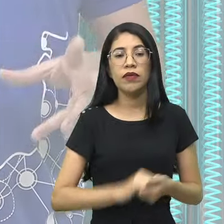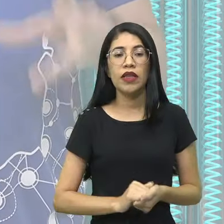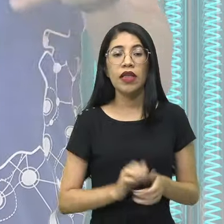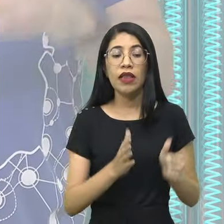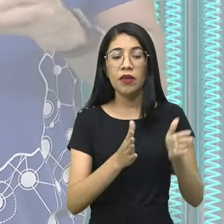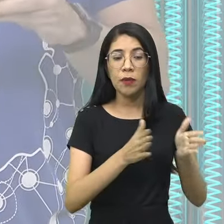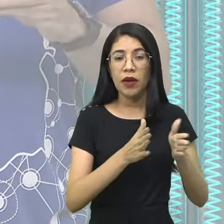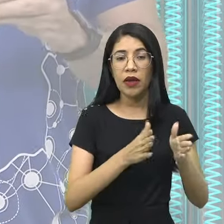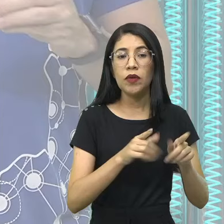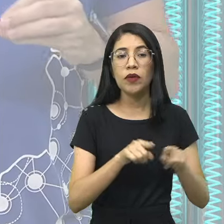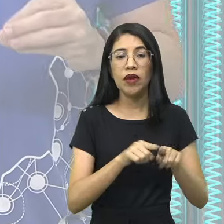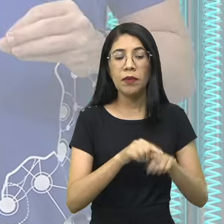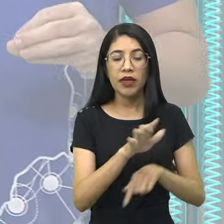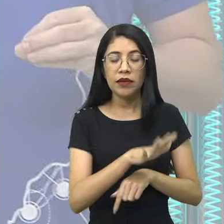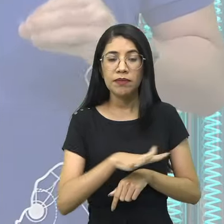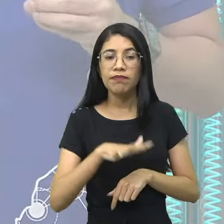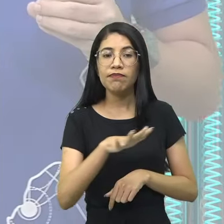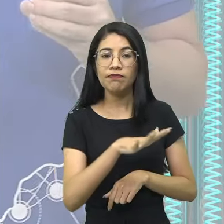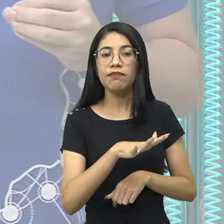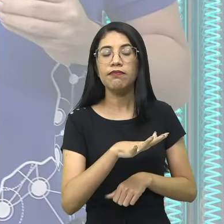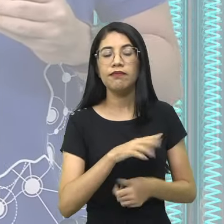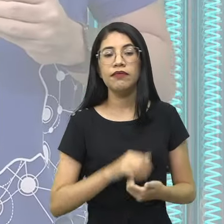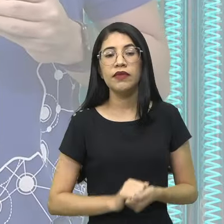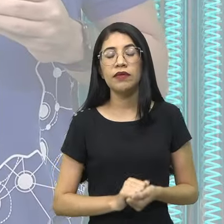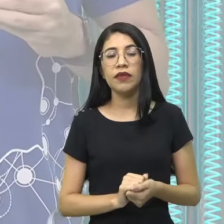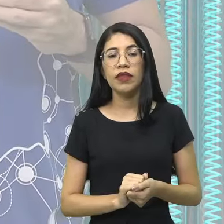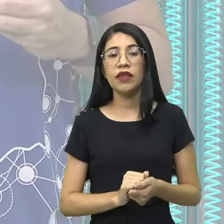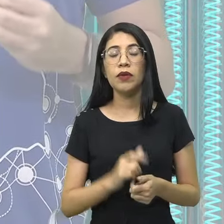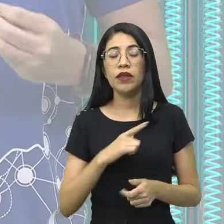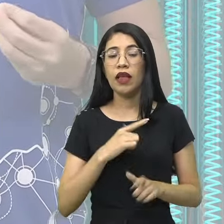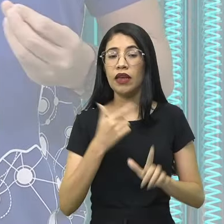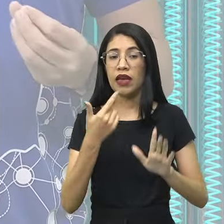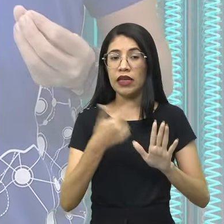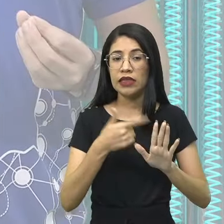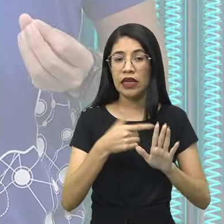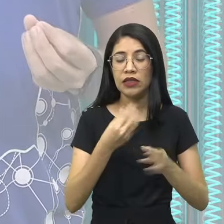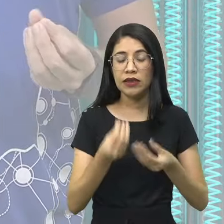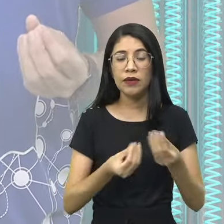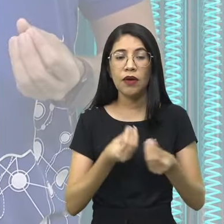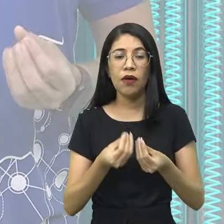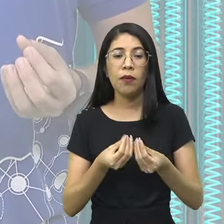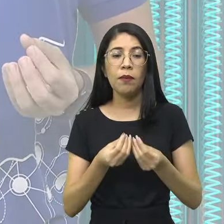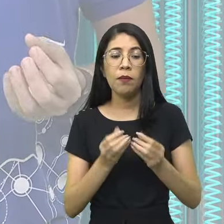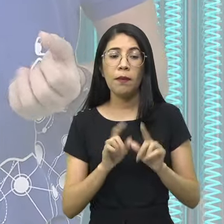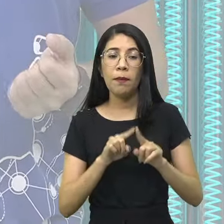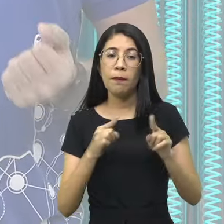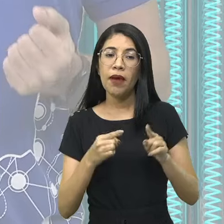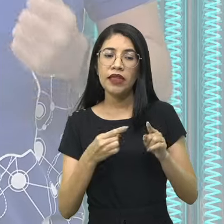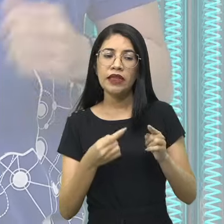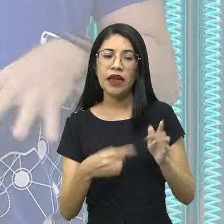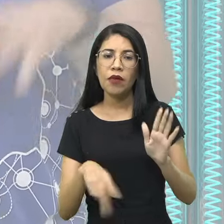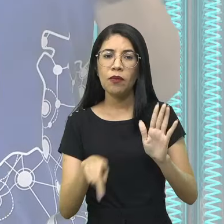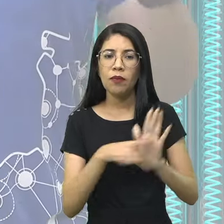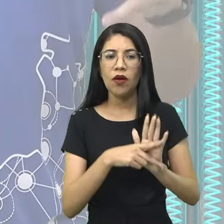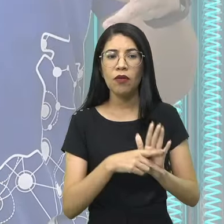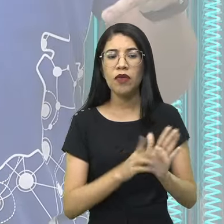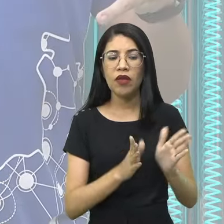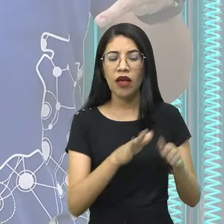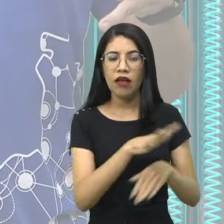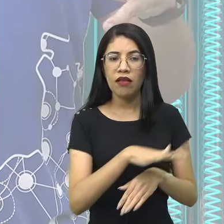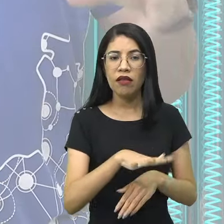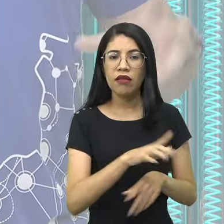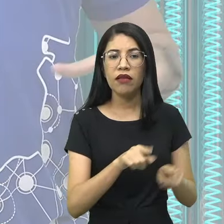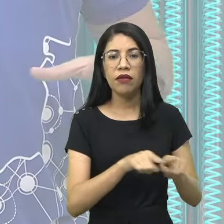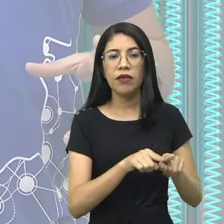no tempo e no espaço. Então, ela vai ter essa sátira, mas com algo específico, né? Tendo